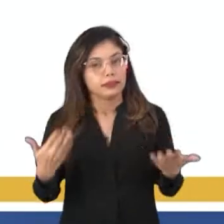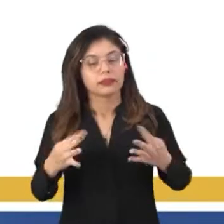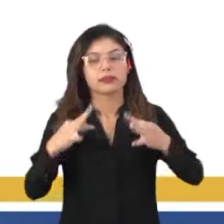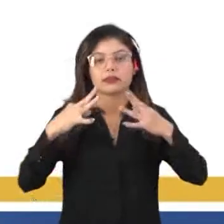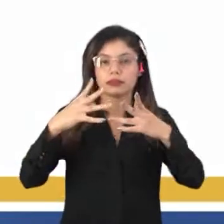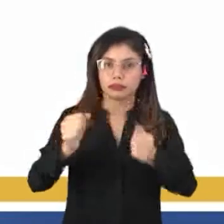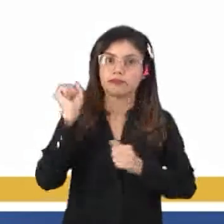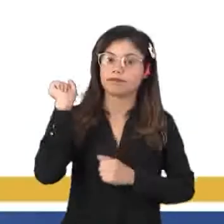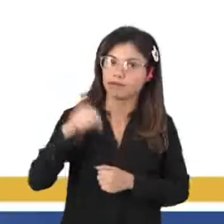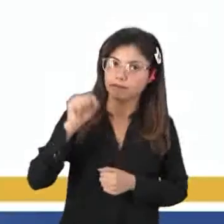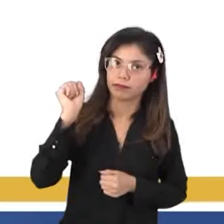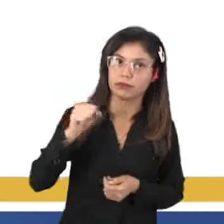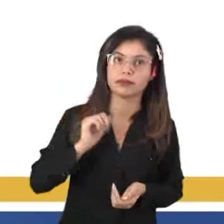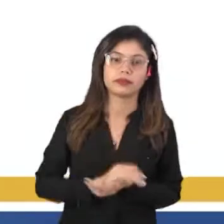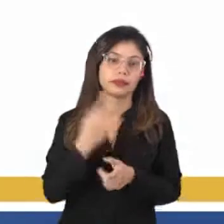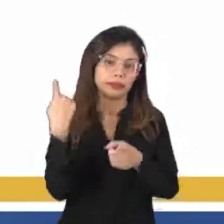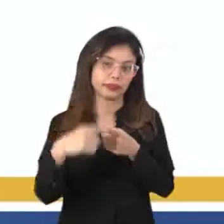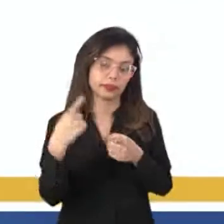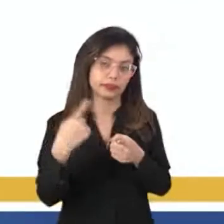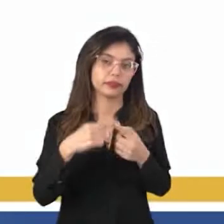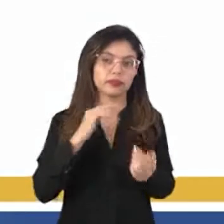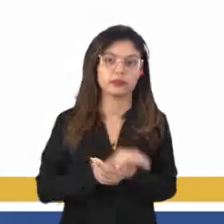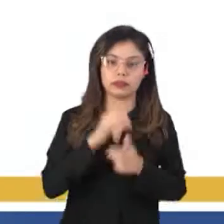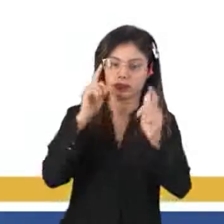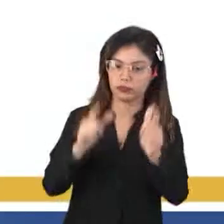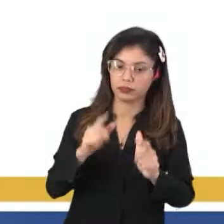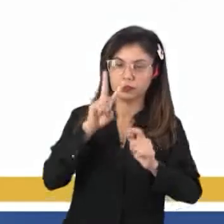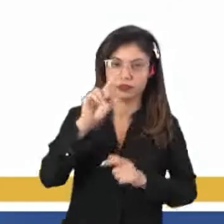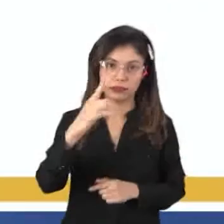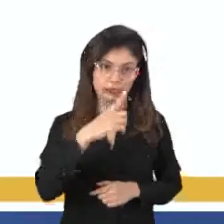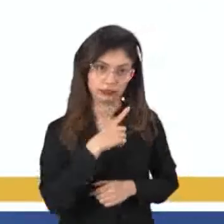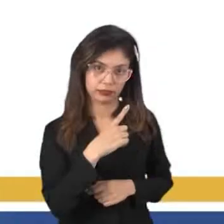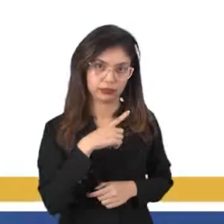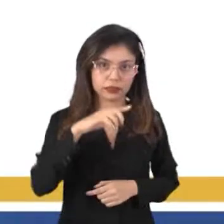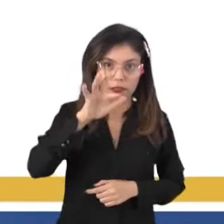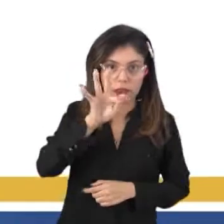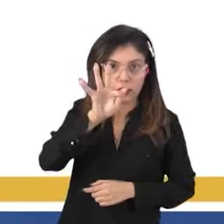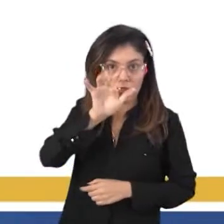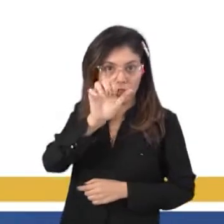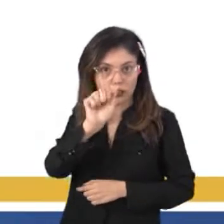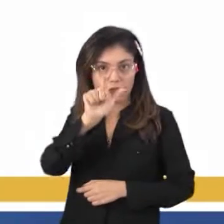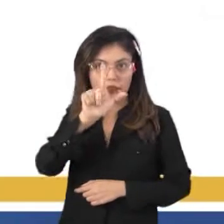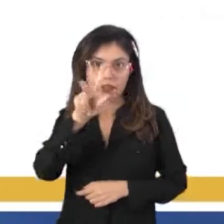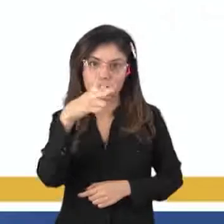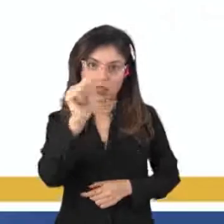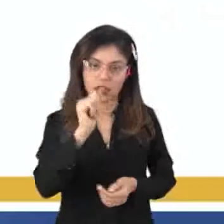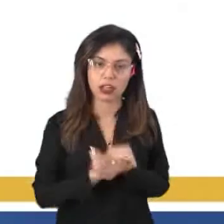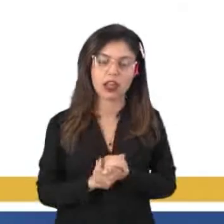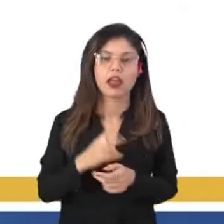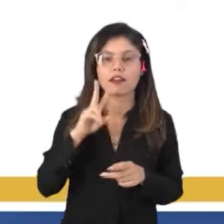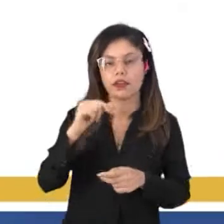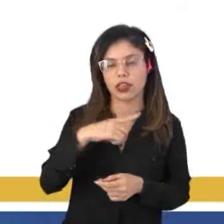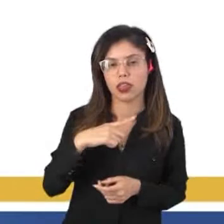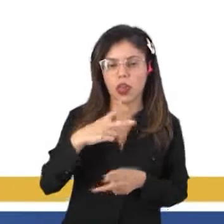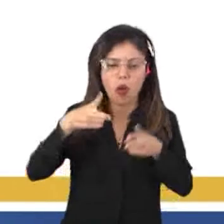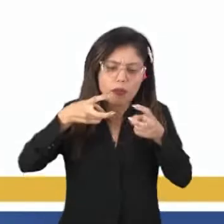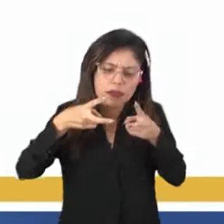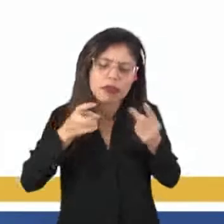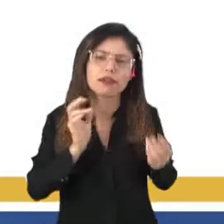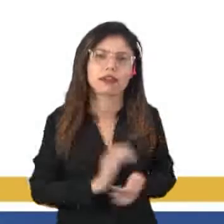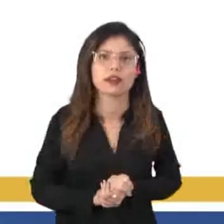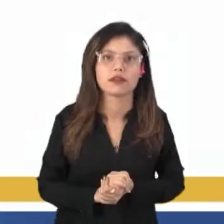caso, sim, porque ele é uma área, né, que vai ter aí uma falha geológica, tá? Que é onde a gente observa